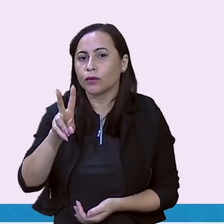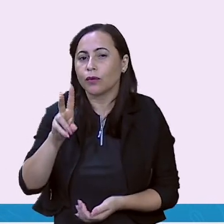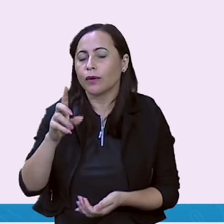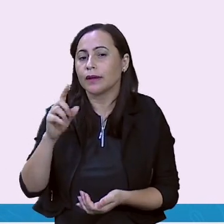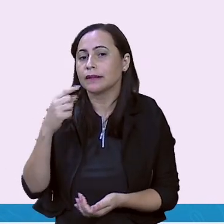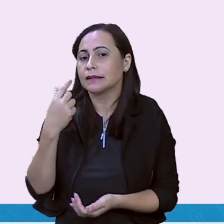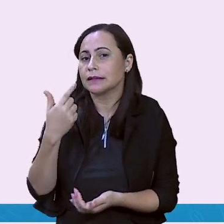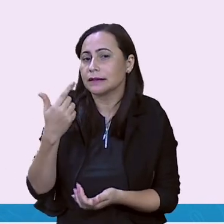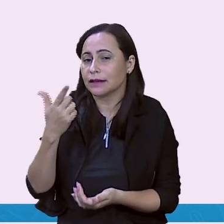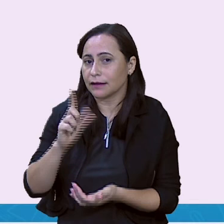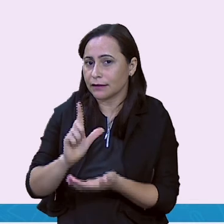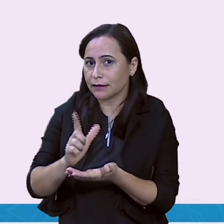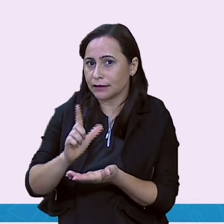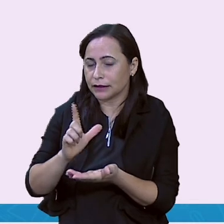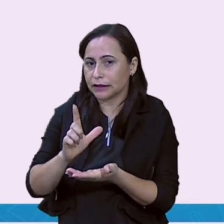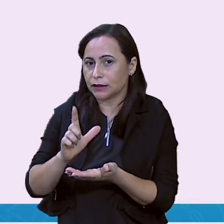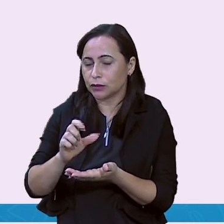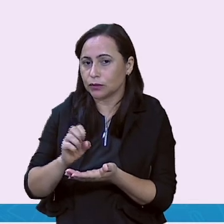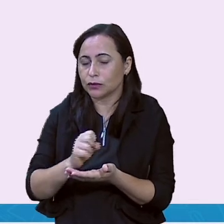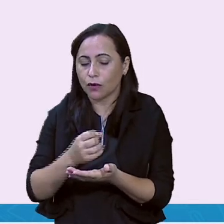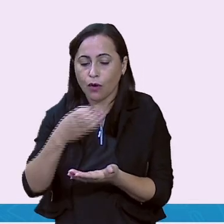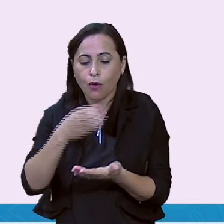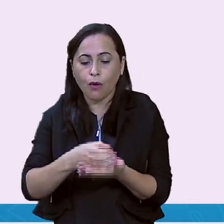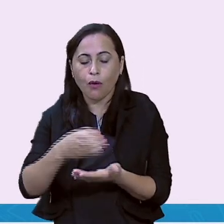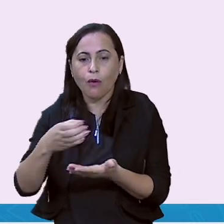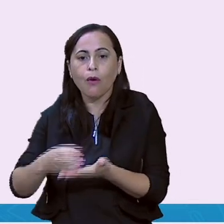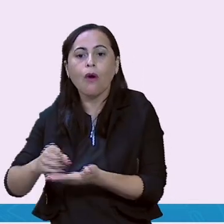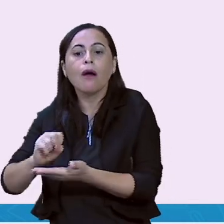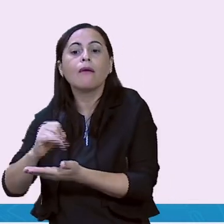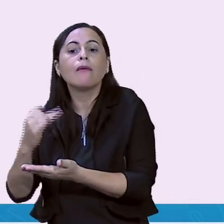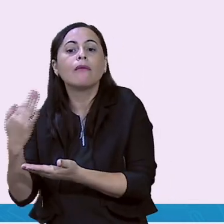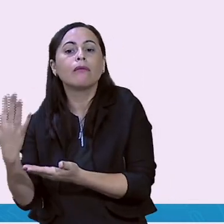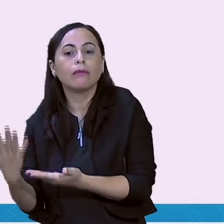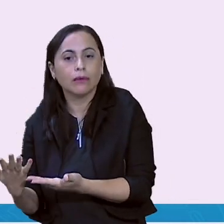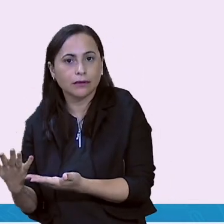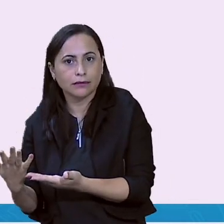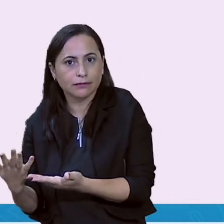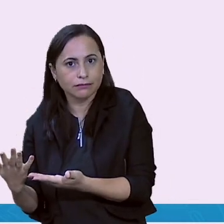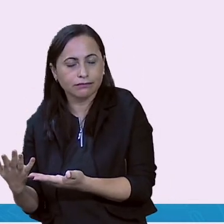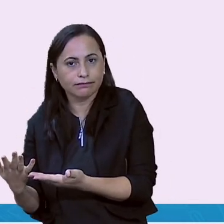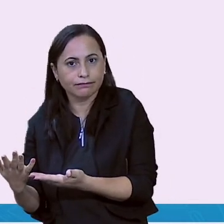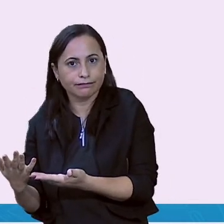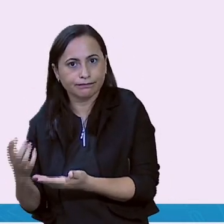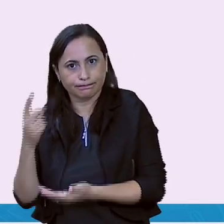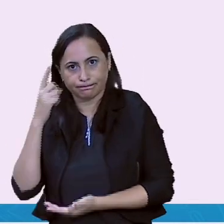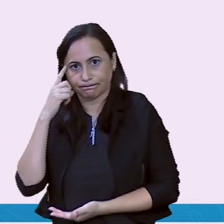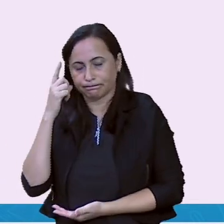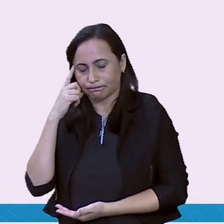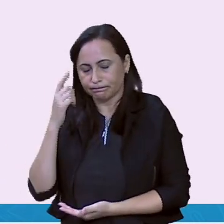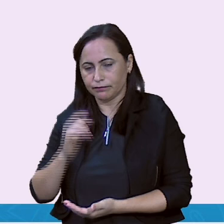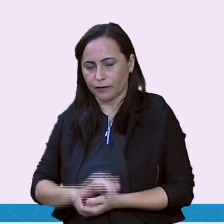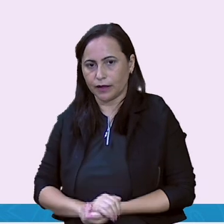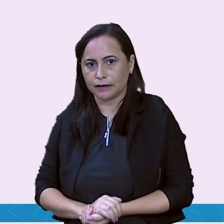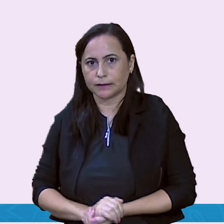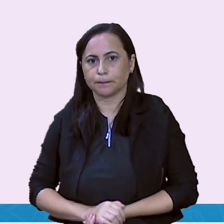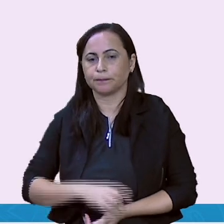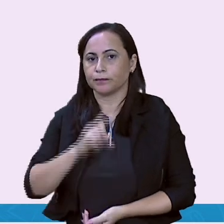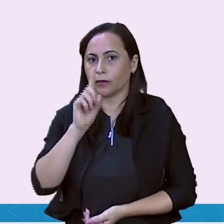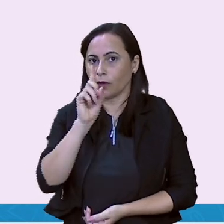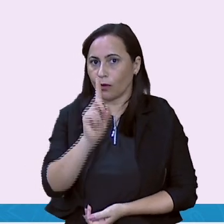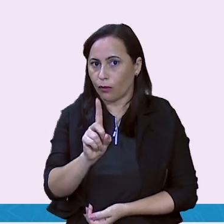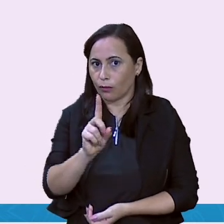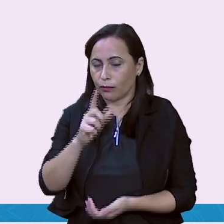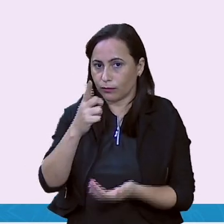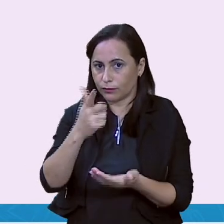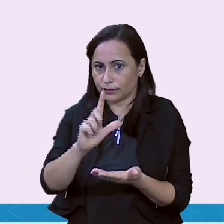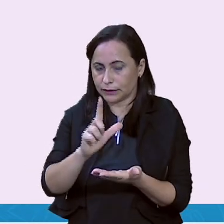gente? Então, vamos pensar. Em 1 litro, ela enche 6. Em mais